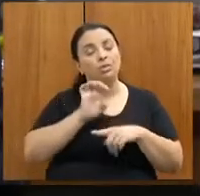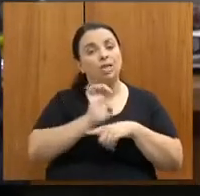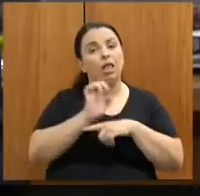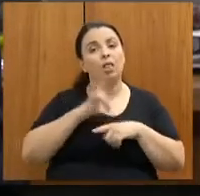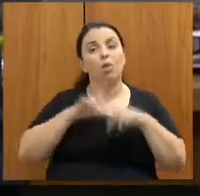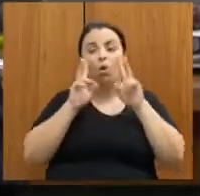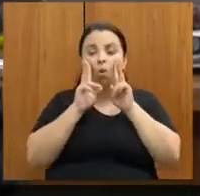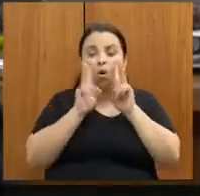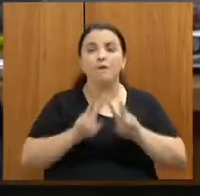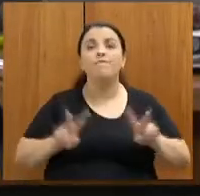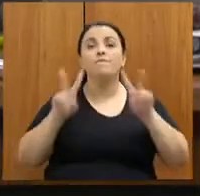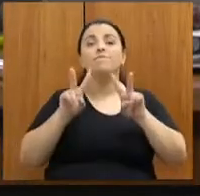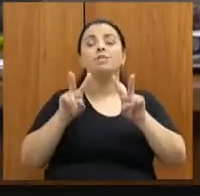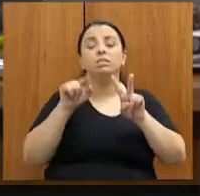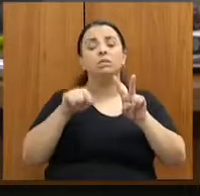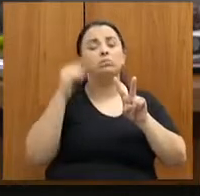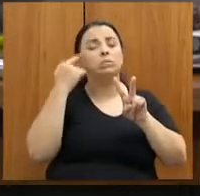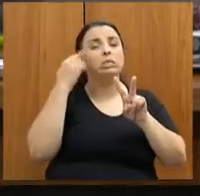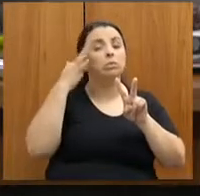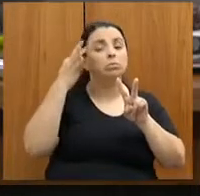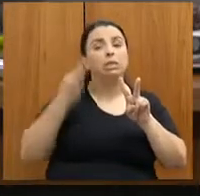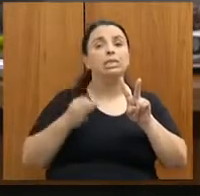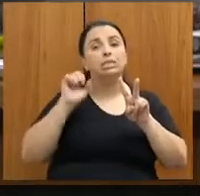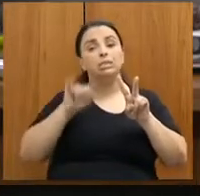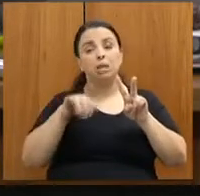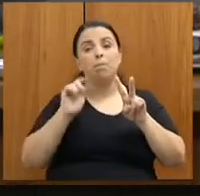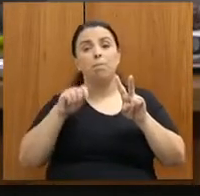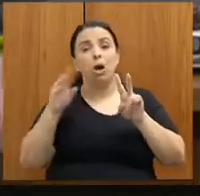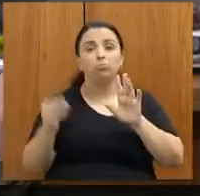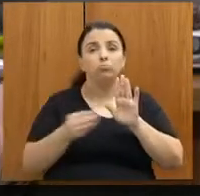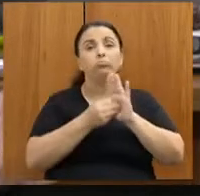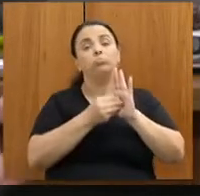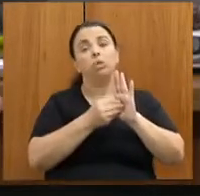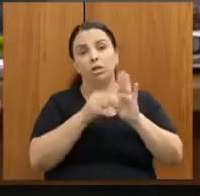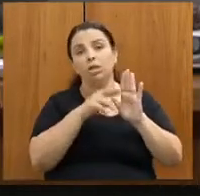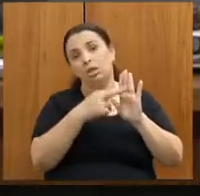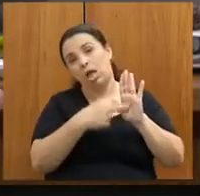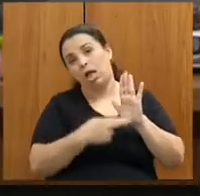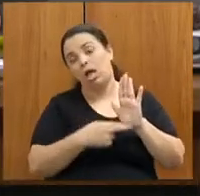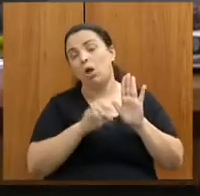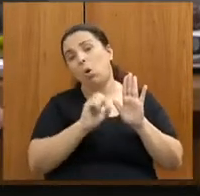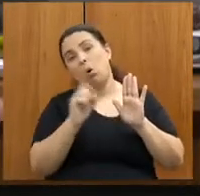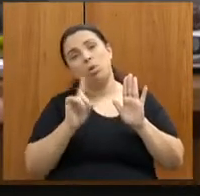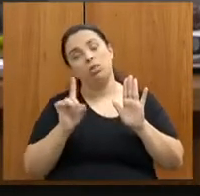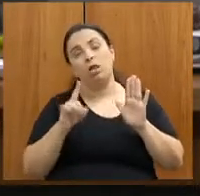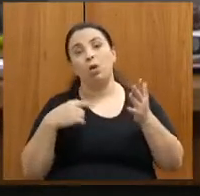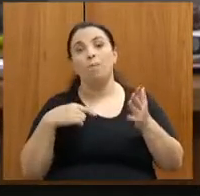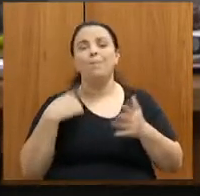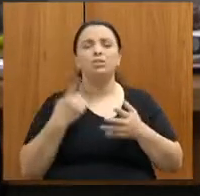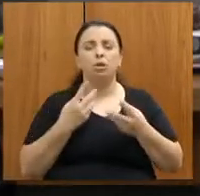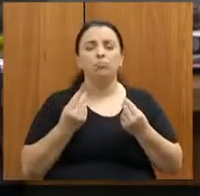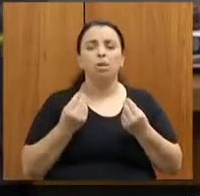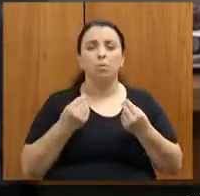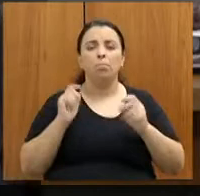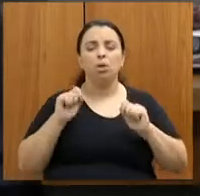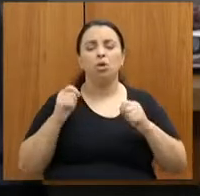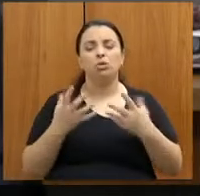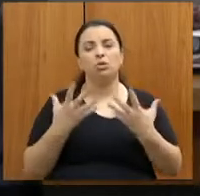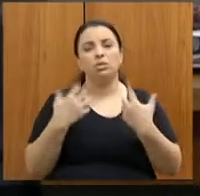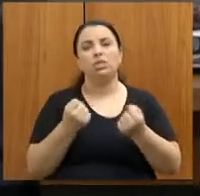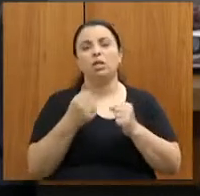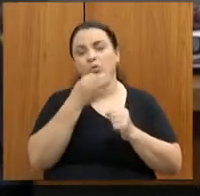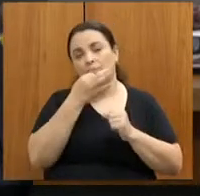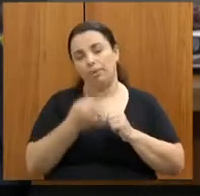visão se é possível enquadrar isso tem outro regime assim a gente está sensível esse processo estamos buscando alternativa